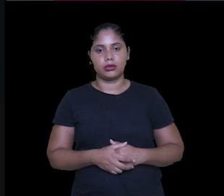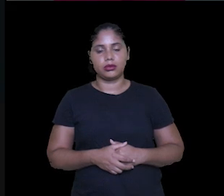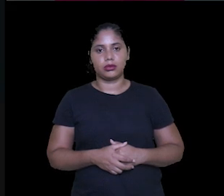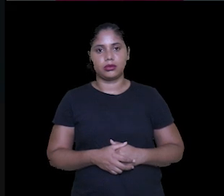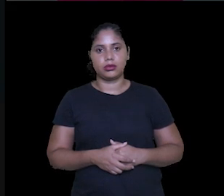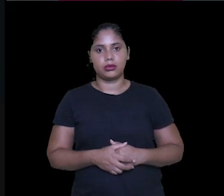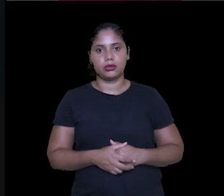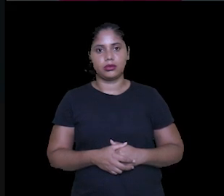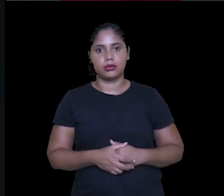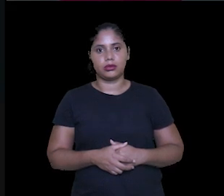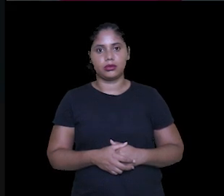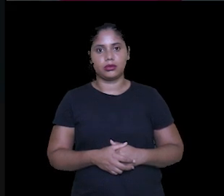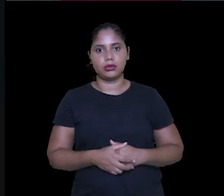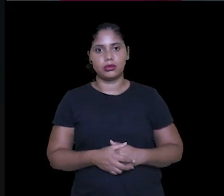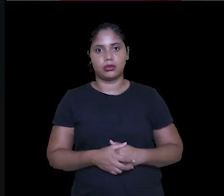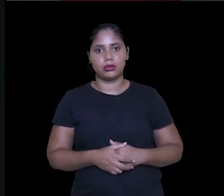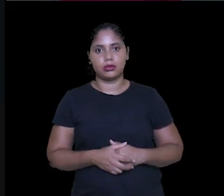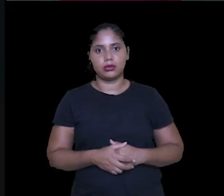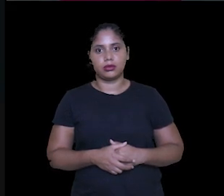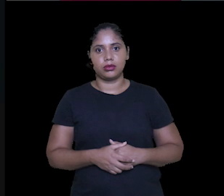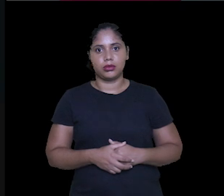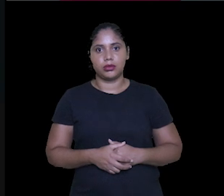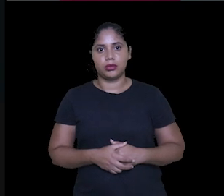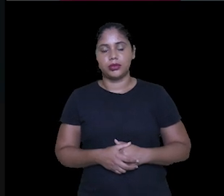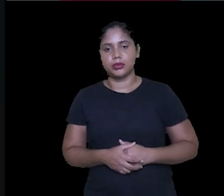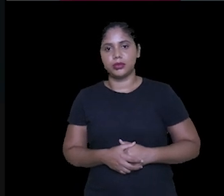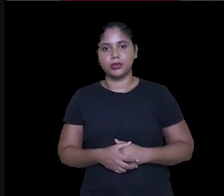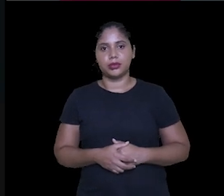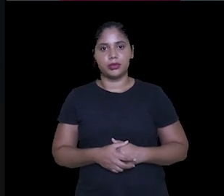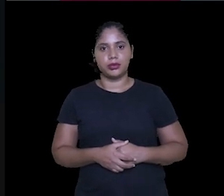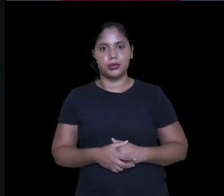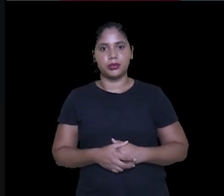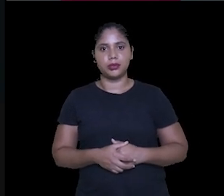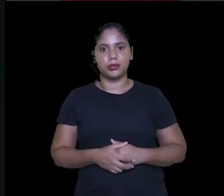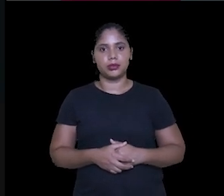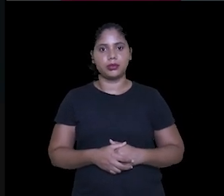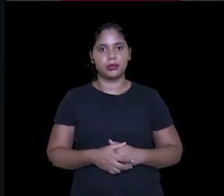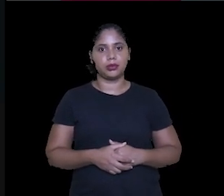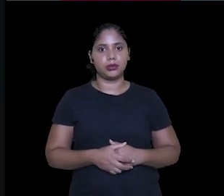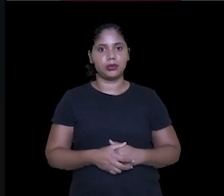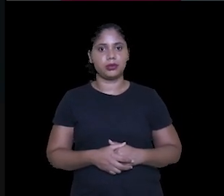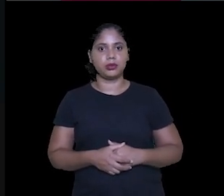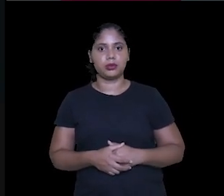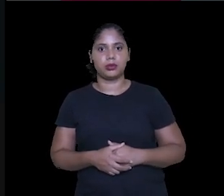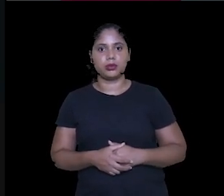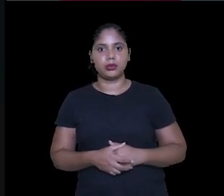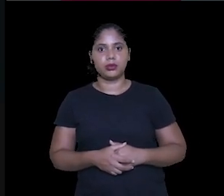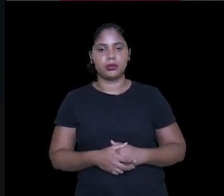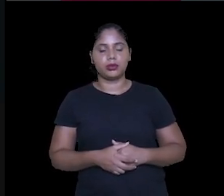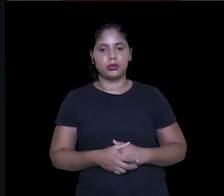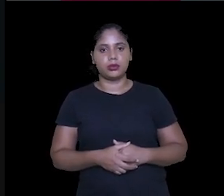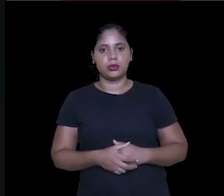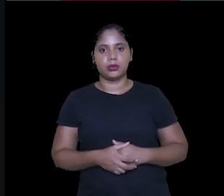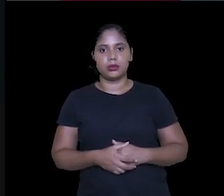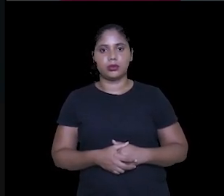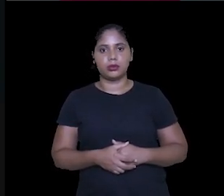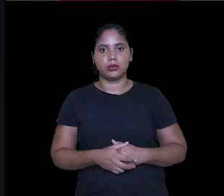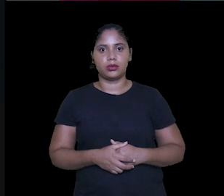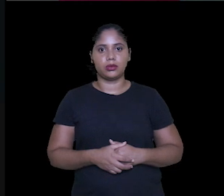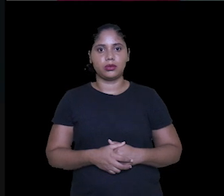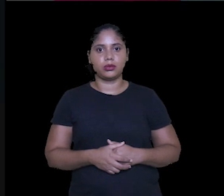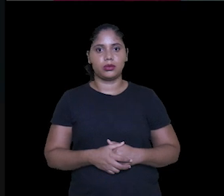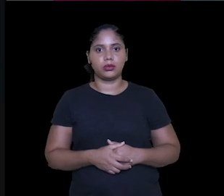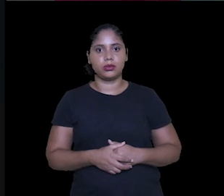O fundo do slide, ele é um tom rosa claro, e esse fundo ele vai estar presente em todos os